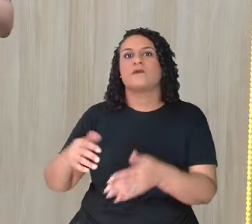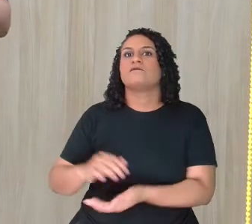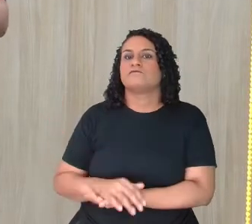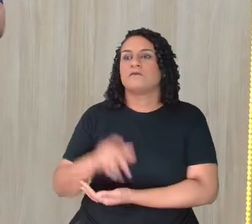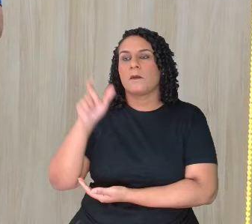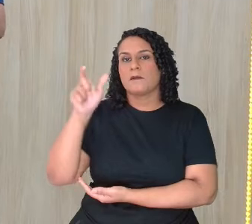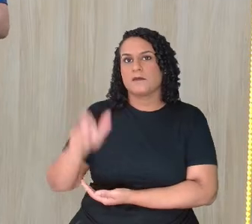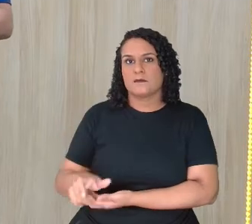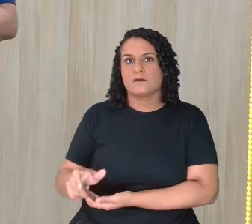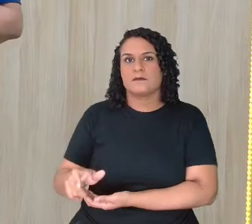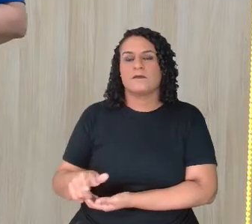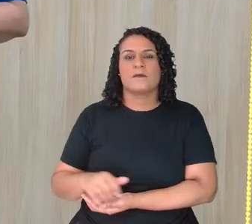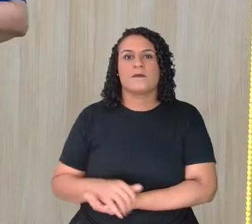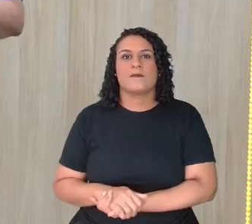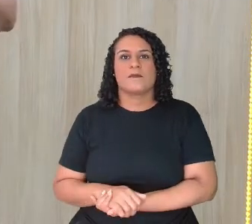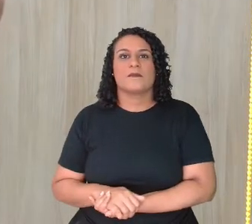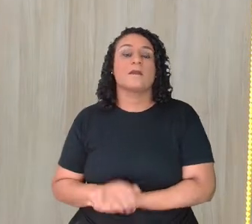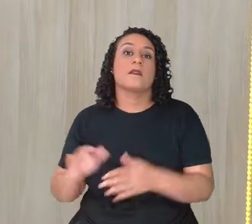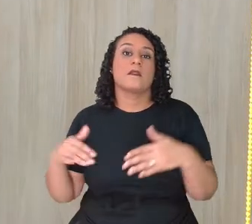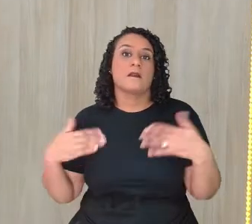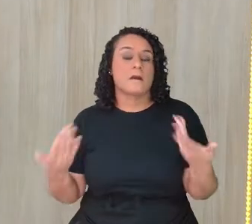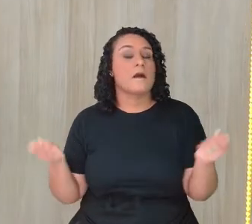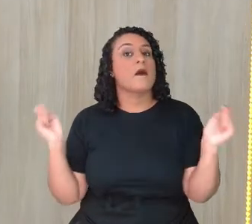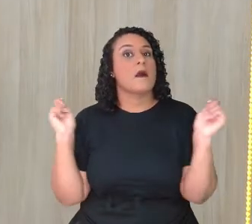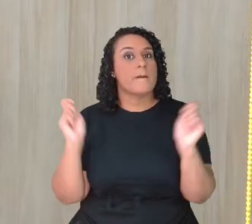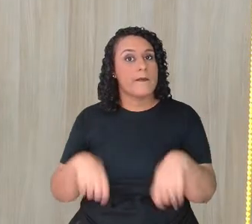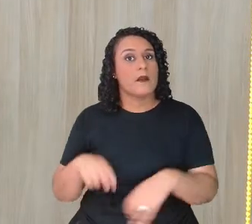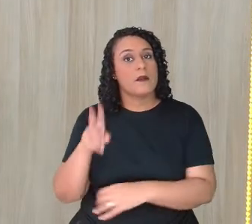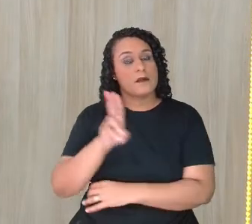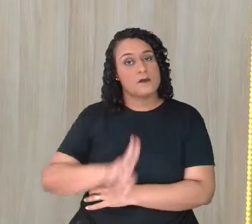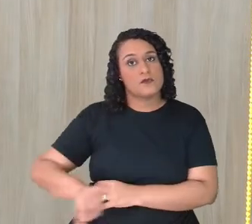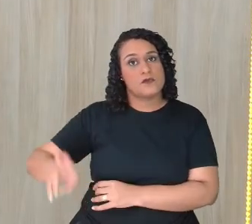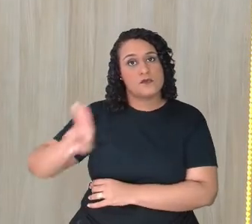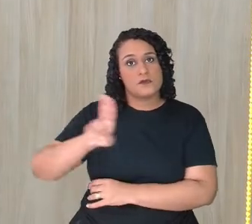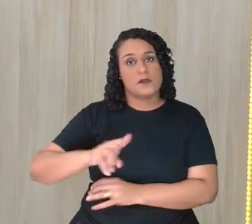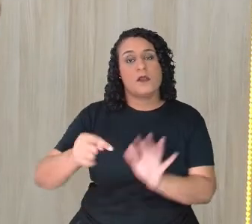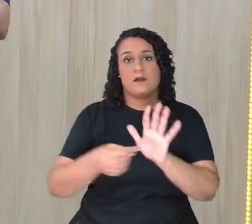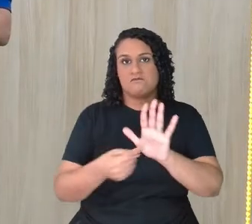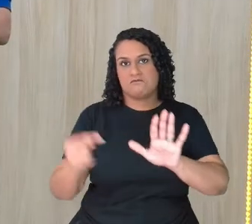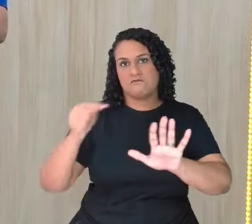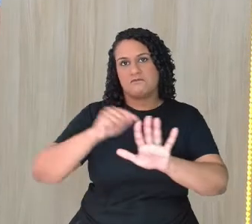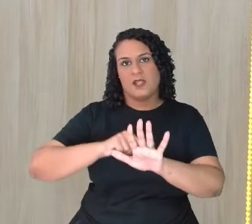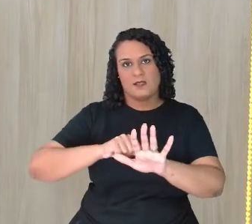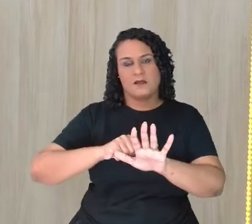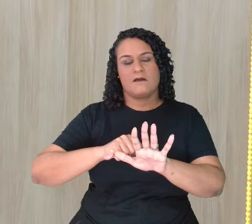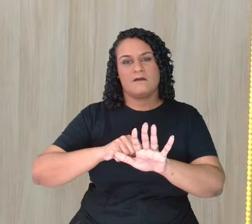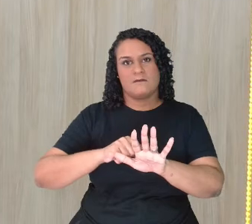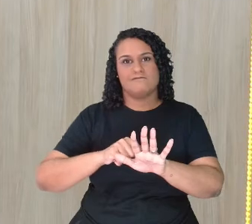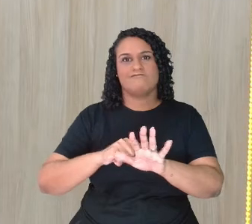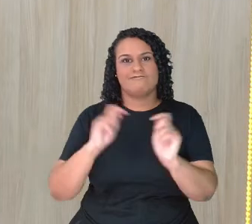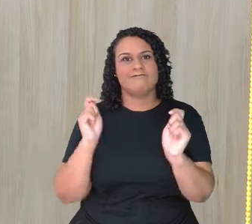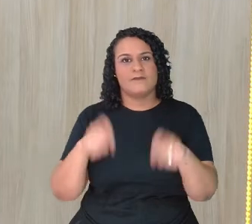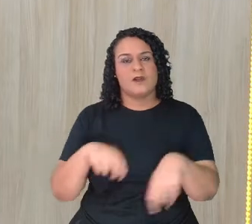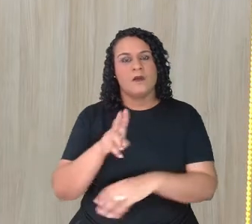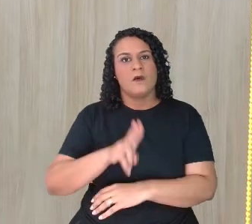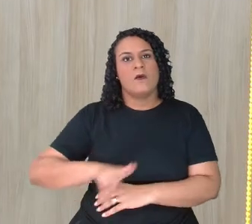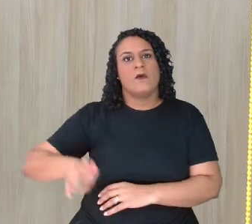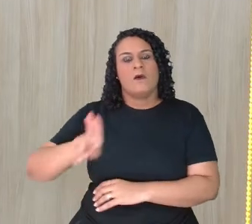que temos, não é? Então podemos usar essa metáfora, né? Podemos dizer isso,